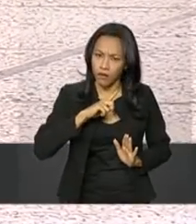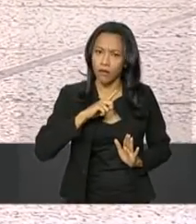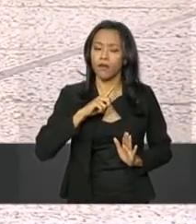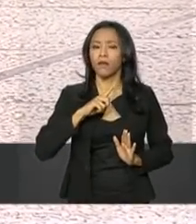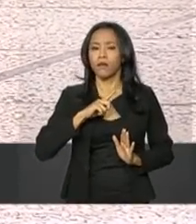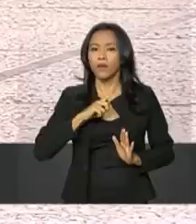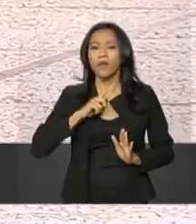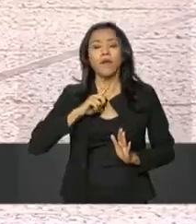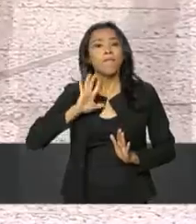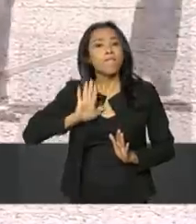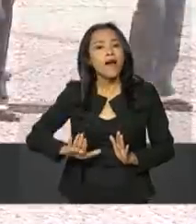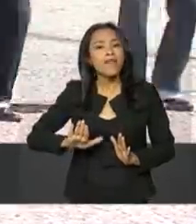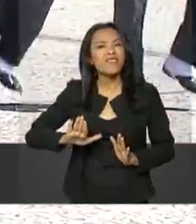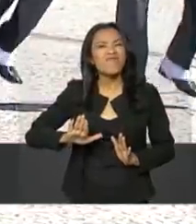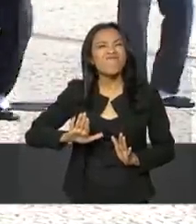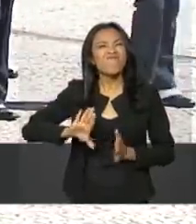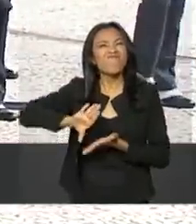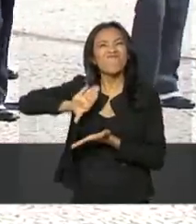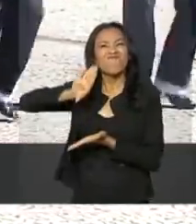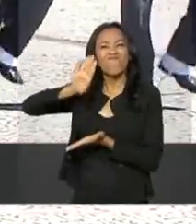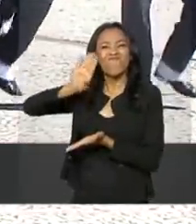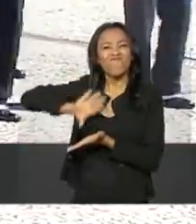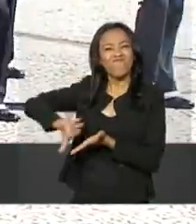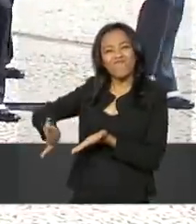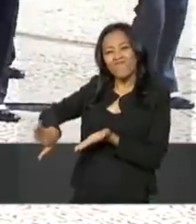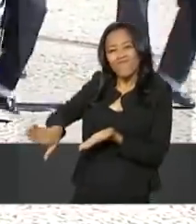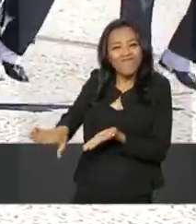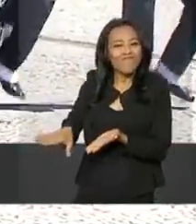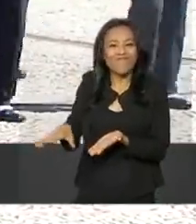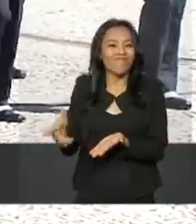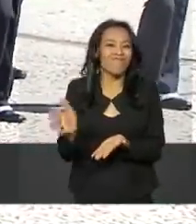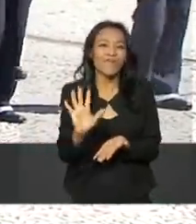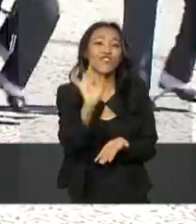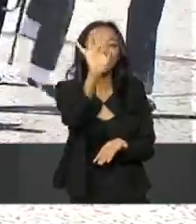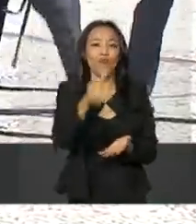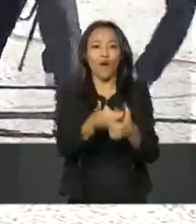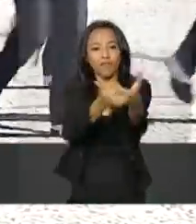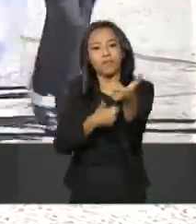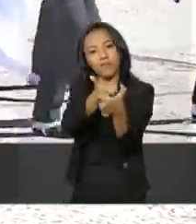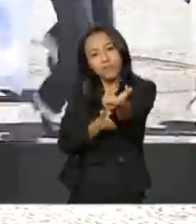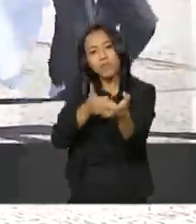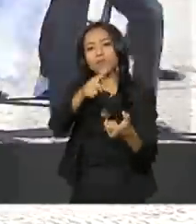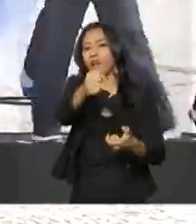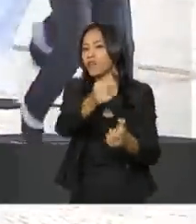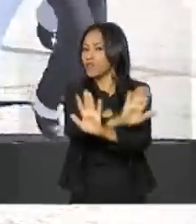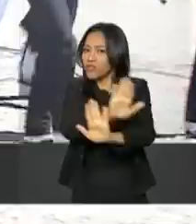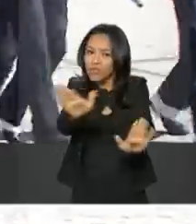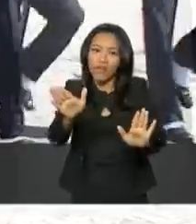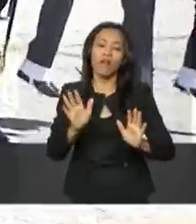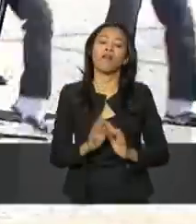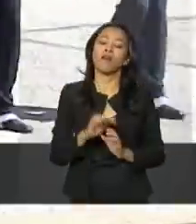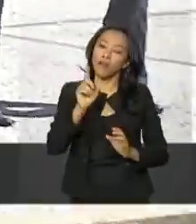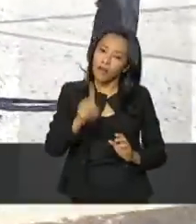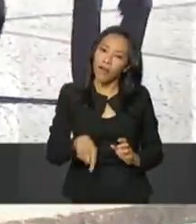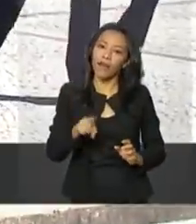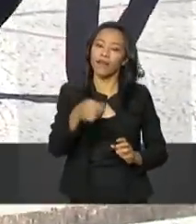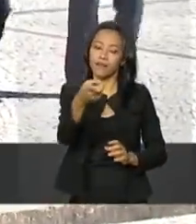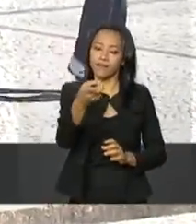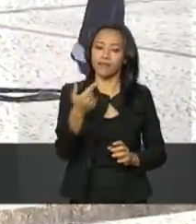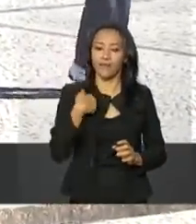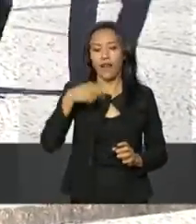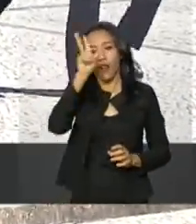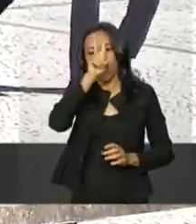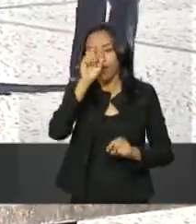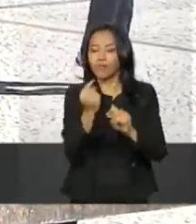do coisa, mas só que ele ficou estagnado nos 7 tiros. Então, as 7 vivas de apito é a salva máxima que é dada